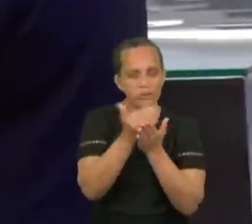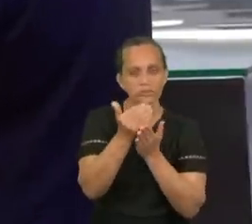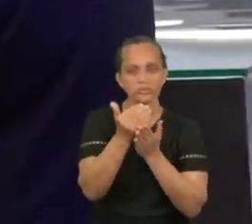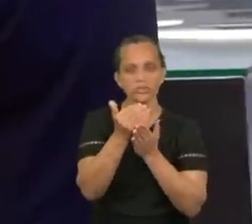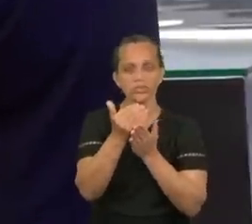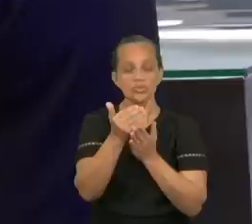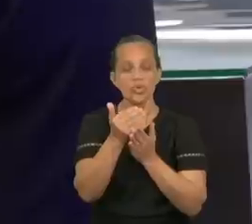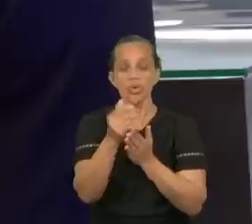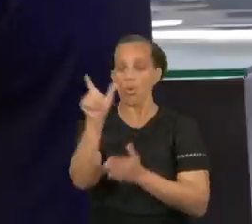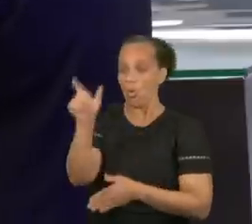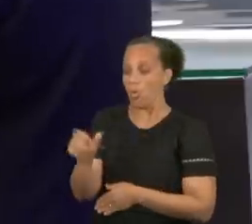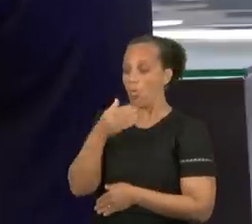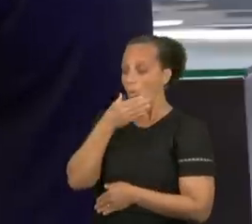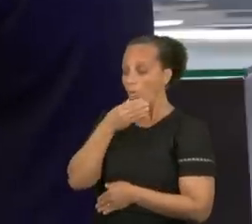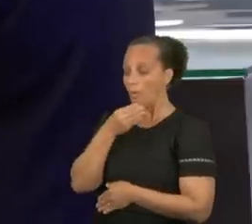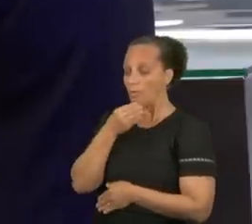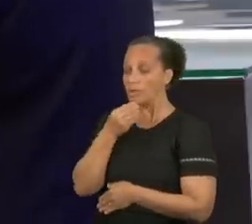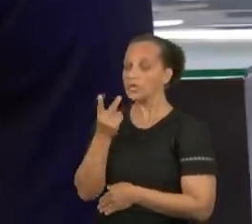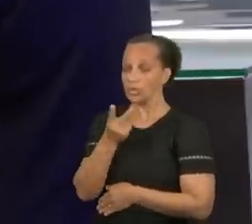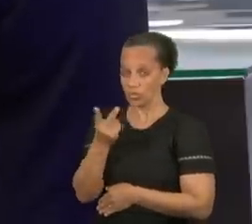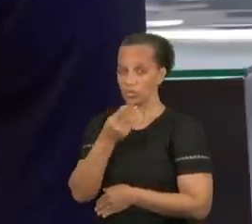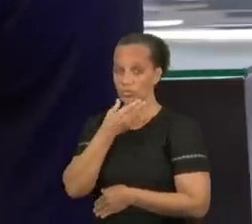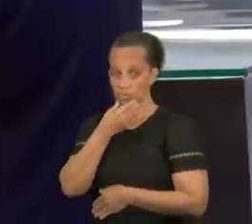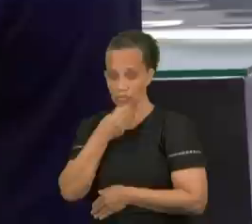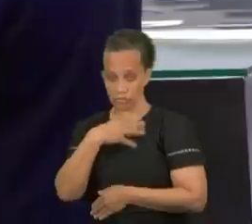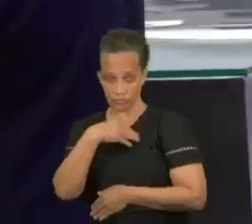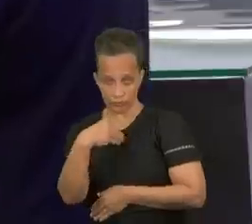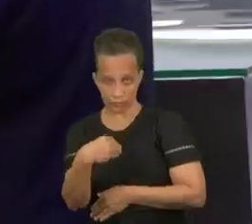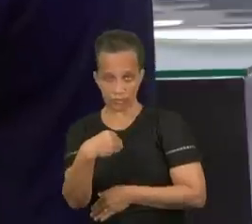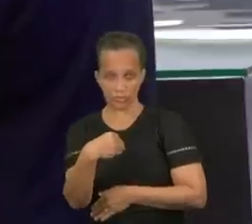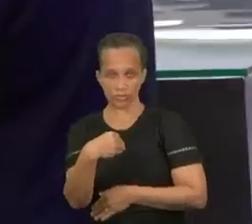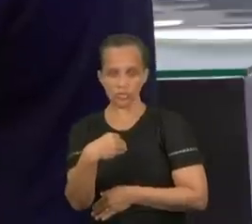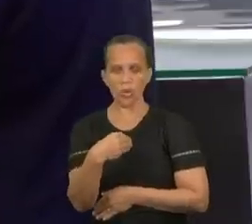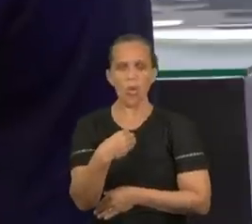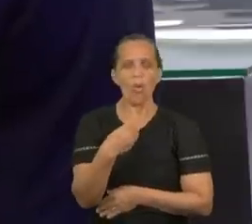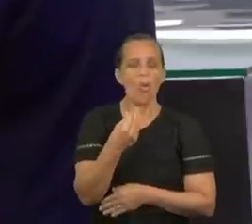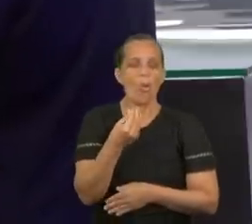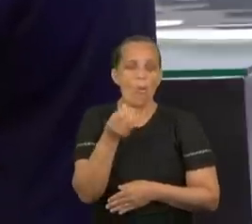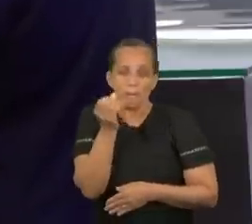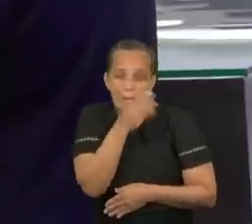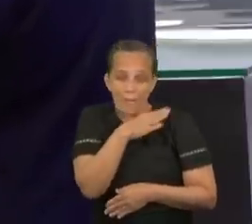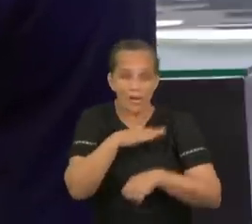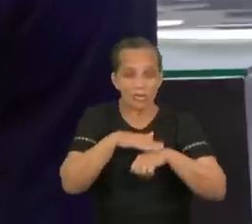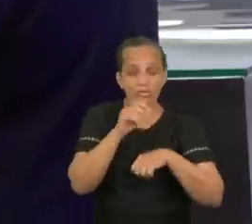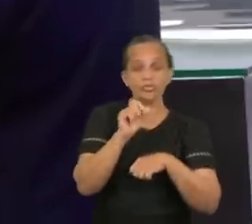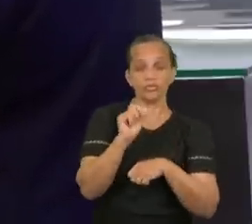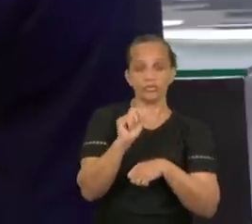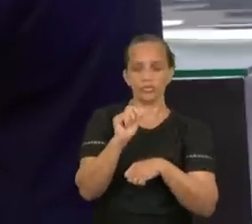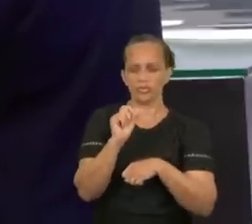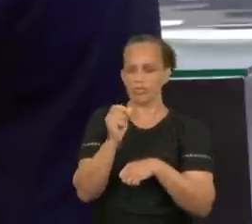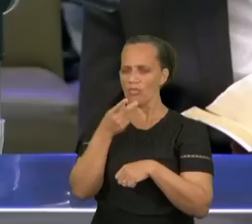o quê Dois Filhos e o mais novo o mais moço deles disse ao pai pai